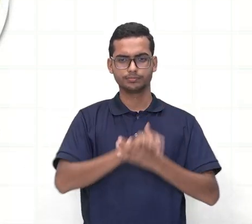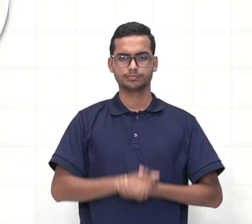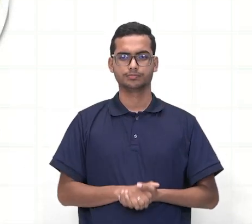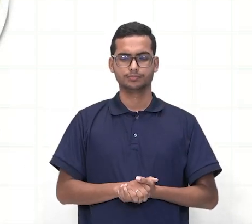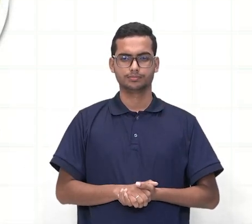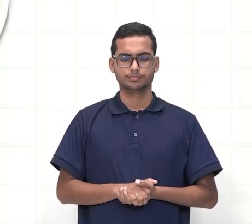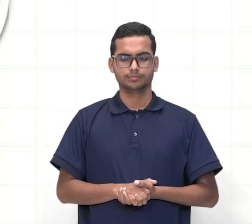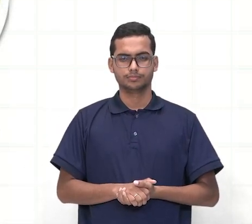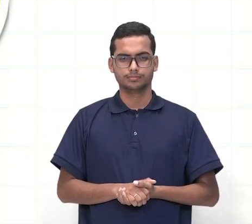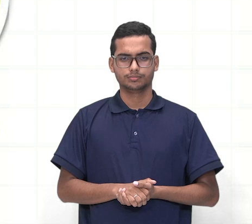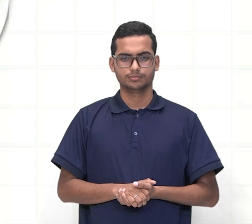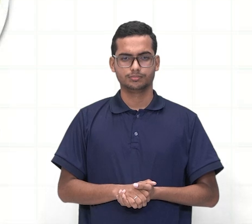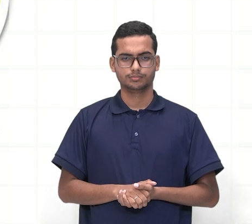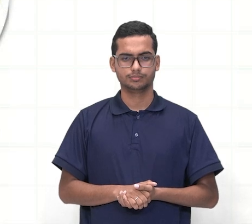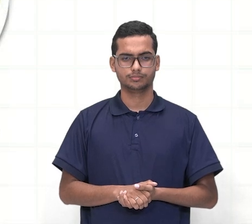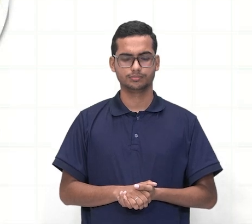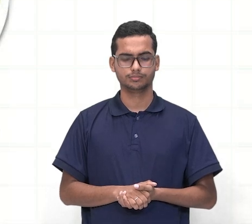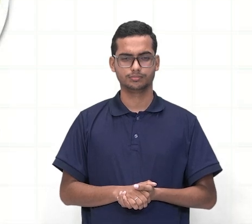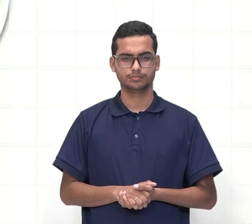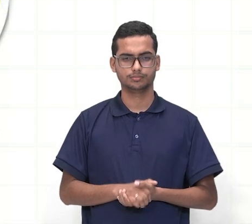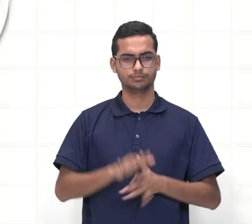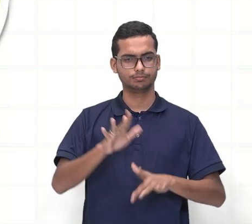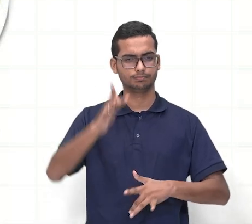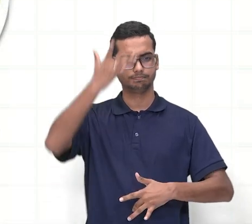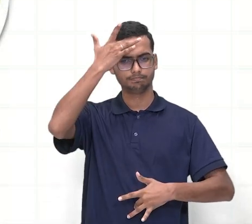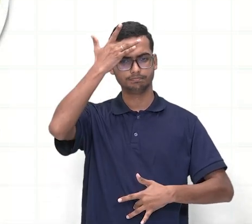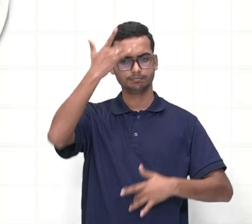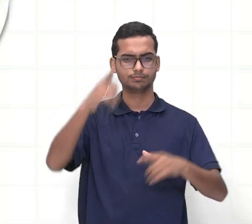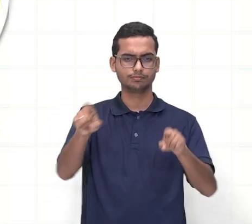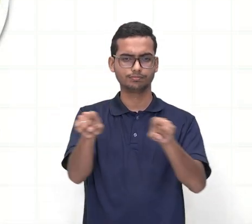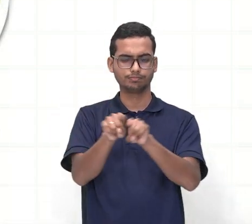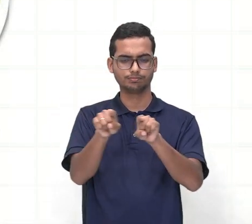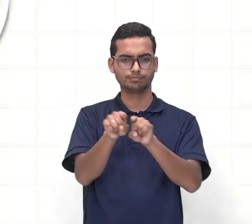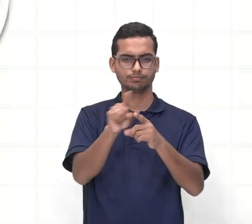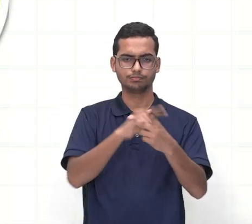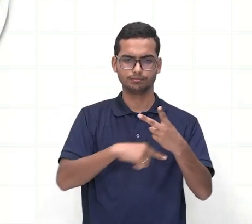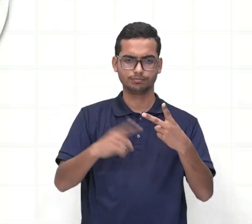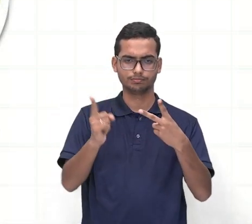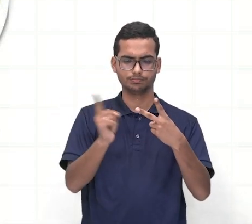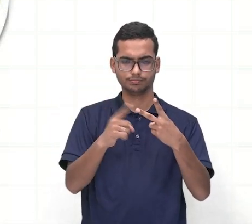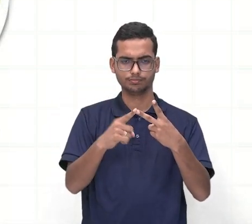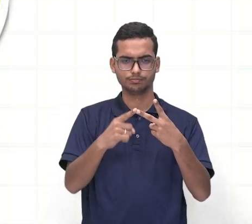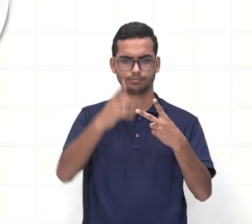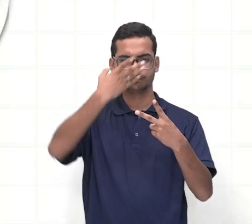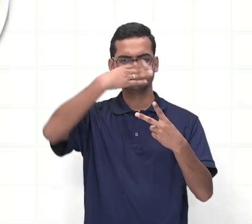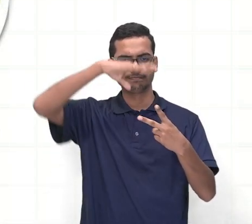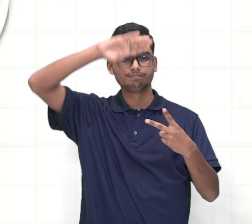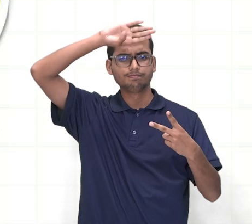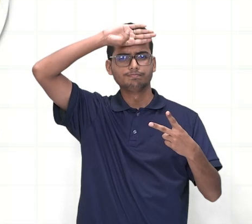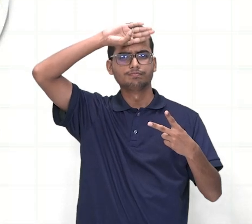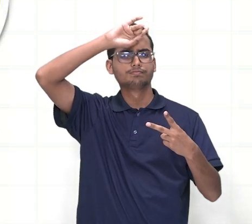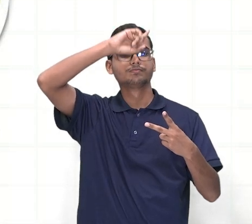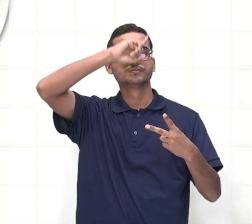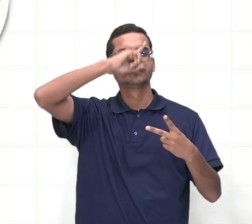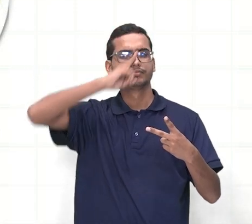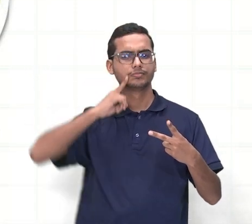temos a questão da malária. E a febre amarela, lembrando que febre amarela, nós